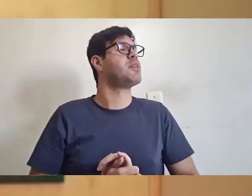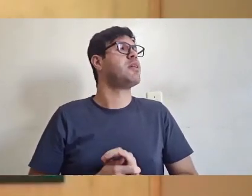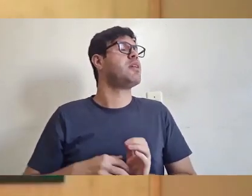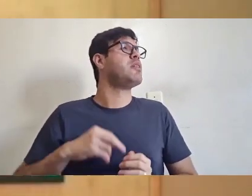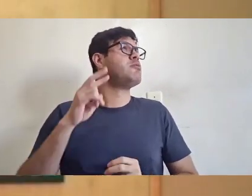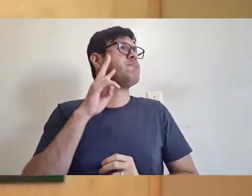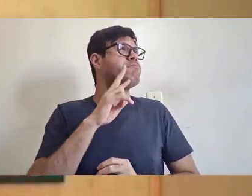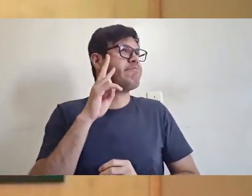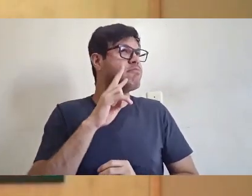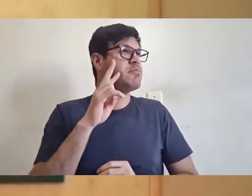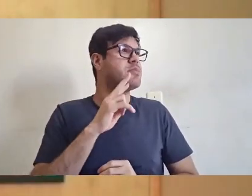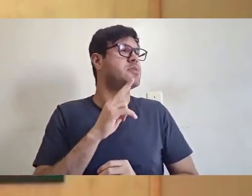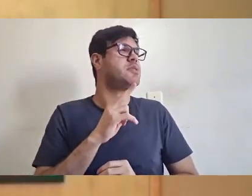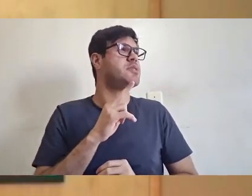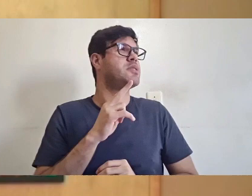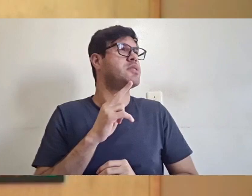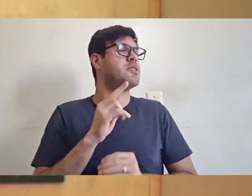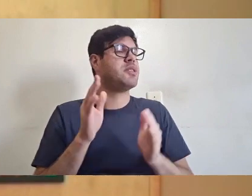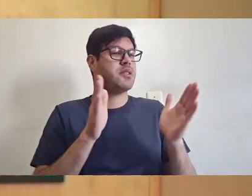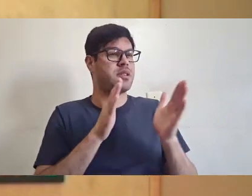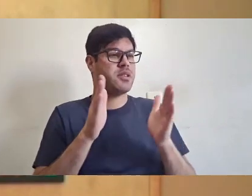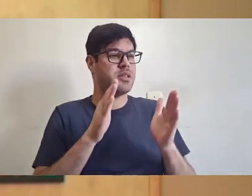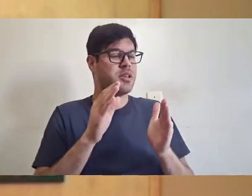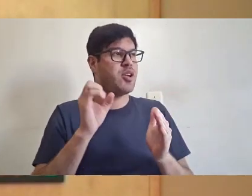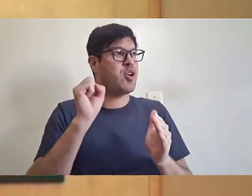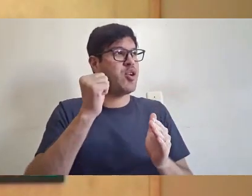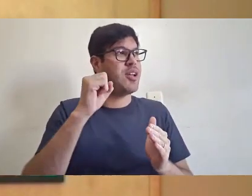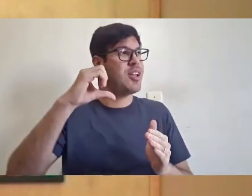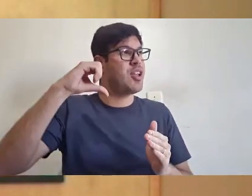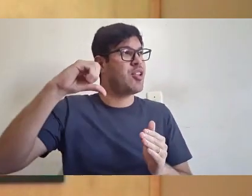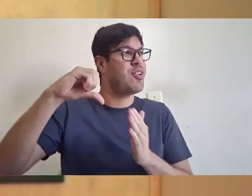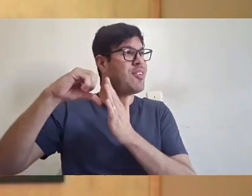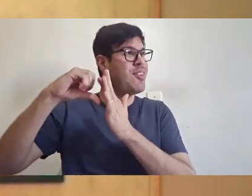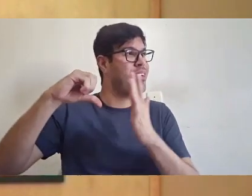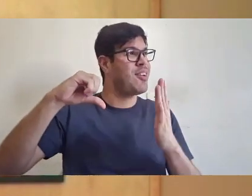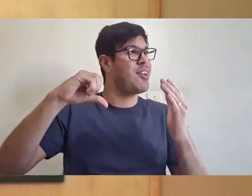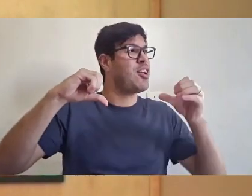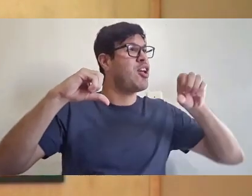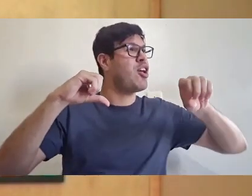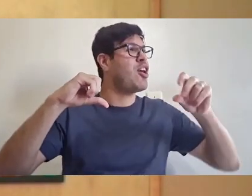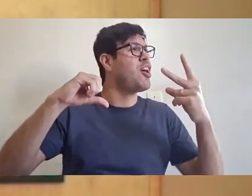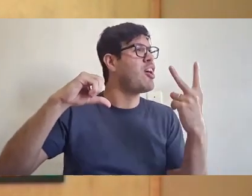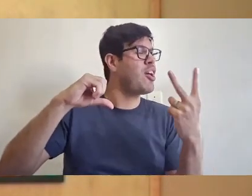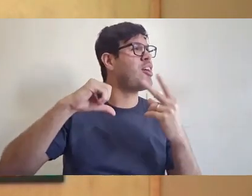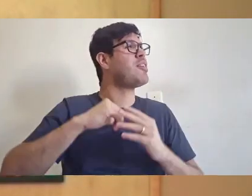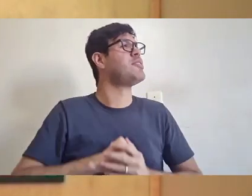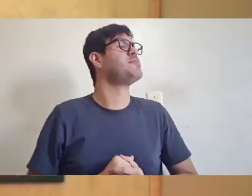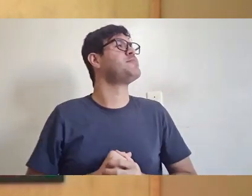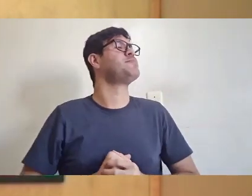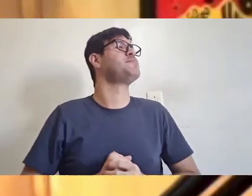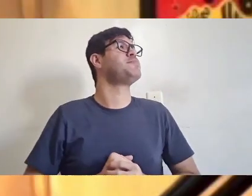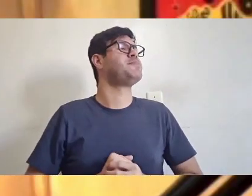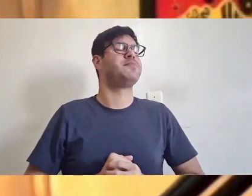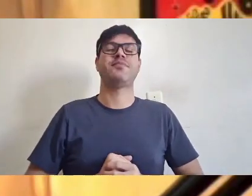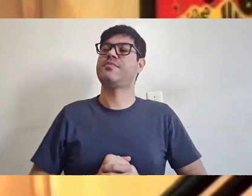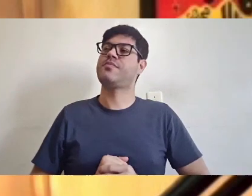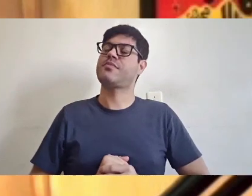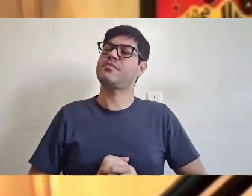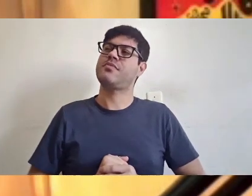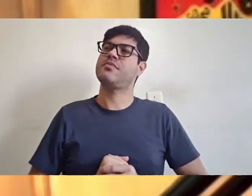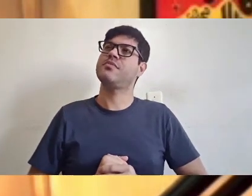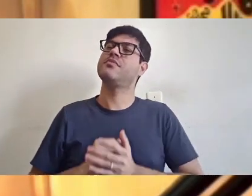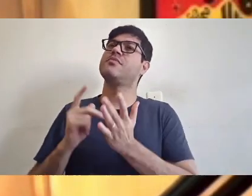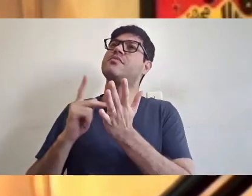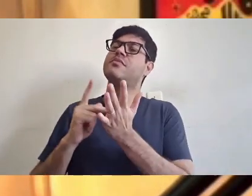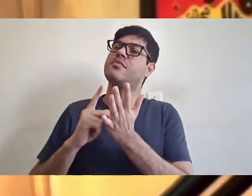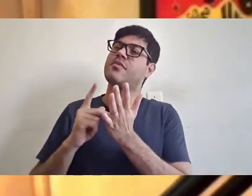de 89 a 92, né? Ah, e tem uma coisa. Em 89, que se começou a